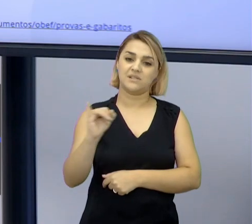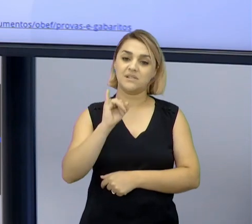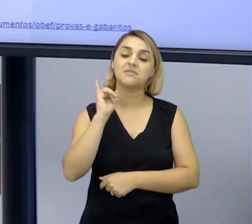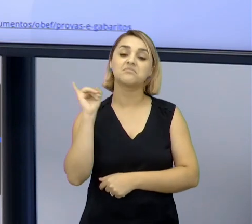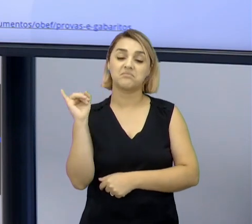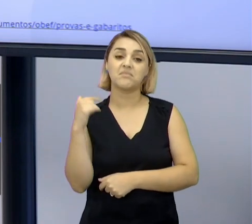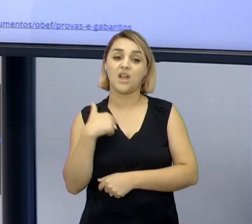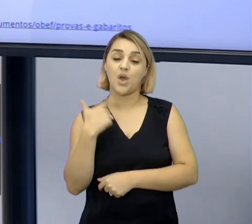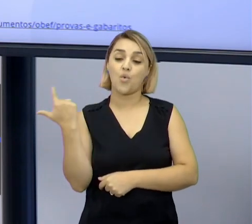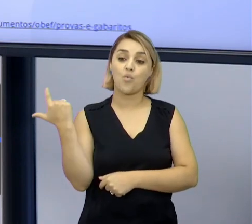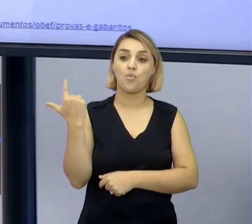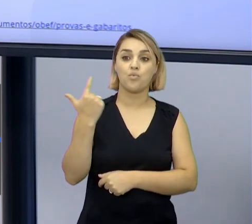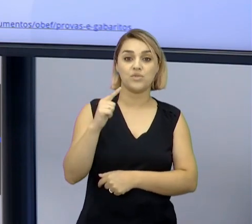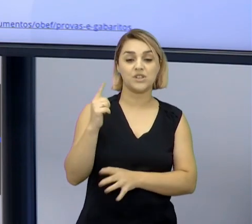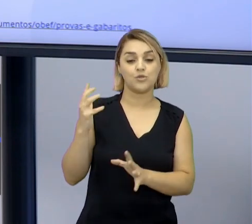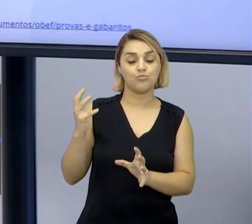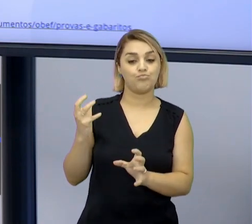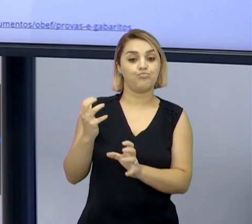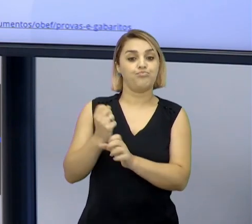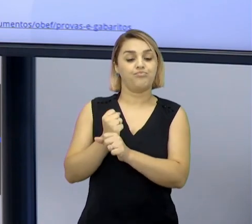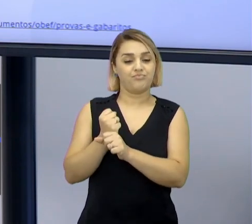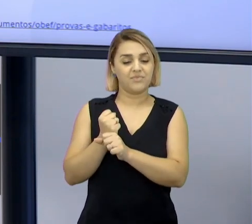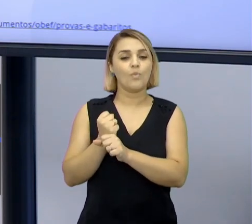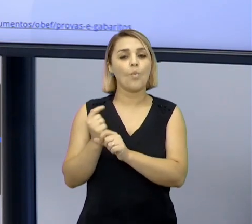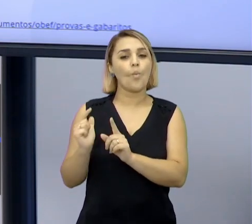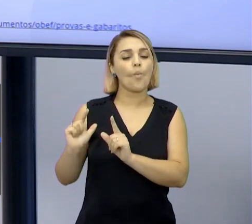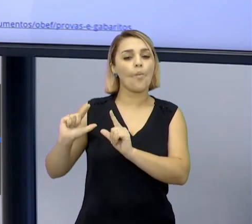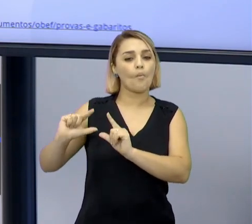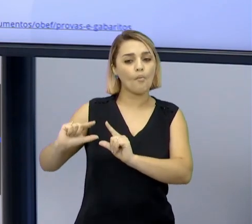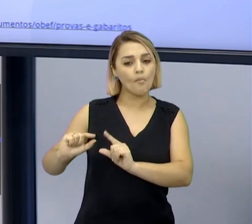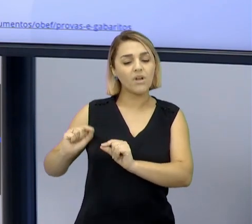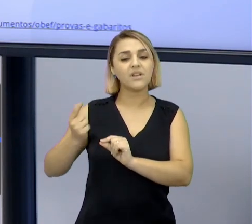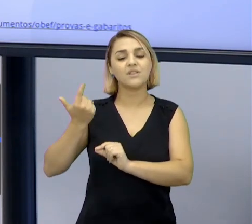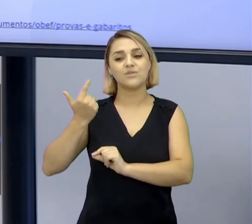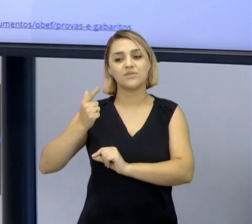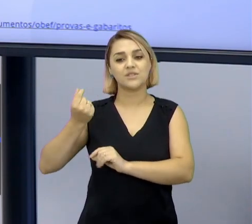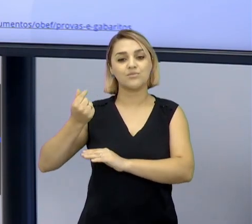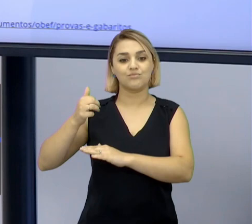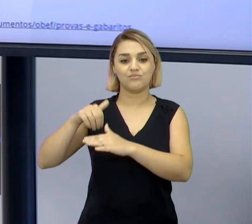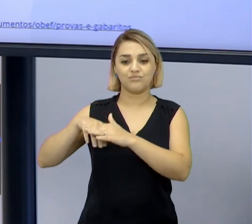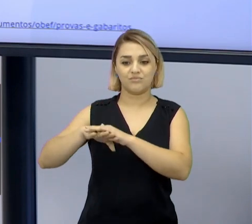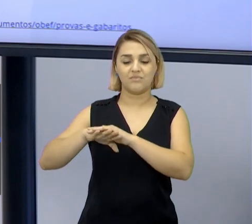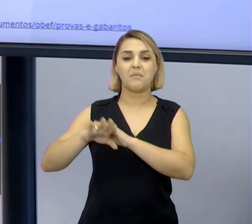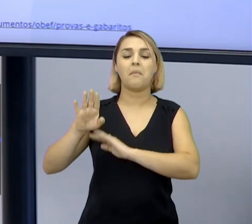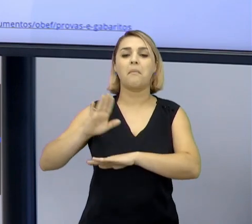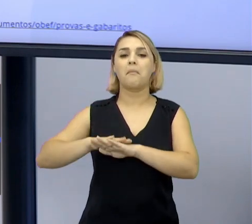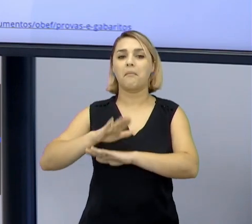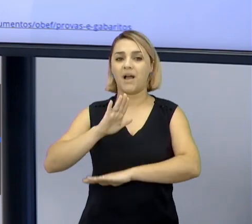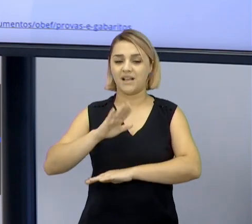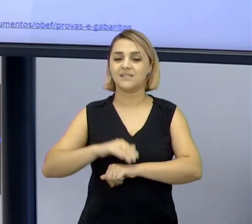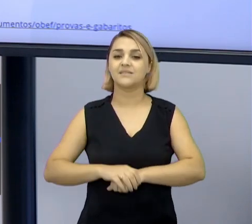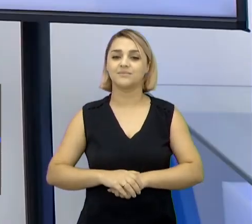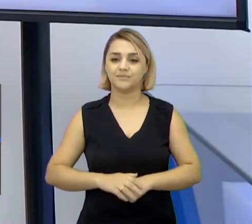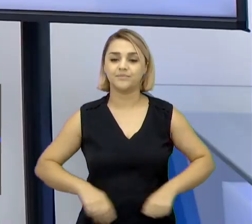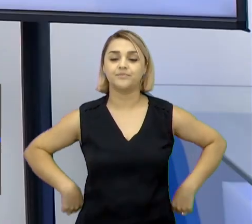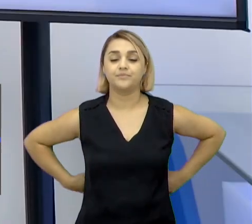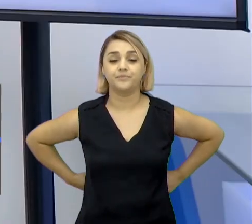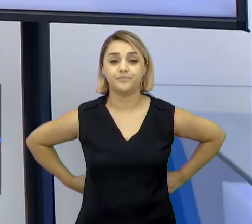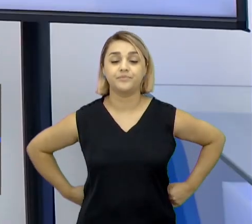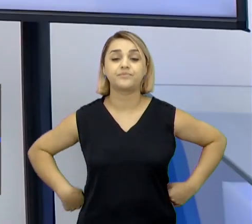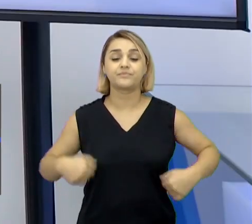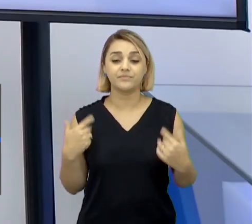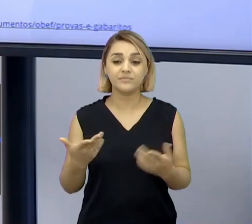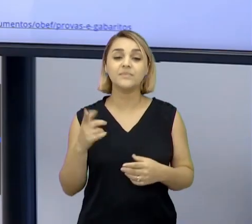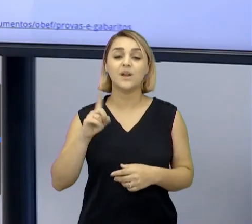eu consigo enxugar meu orçamento e guardar mais dinheiro. Então, esse é o intuito. Usar